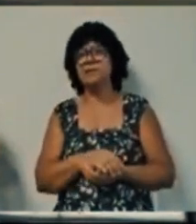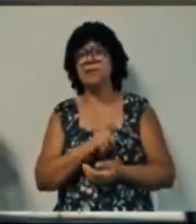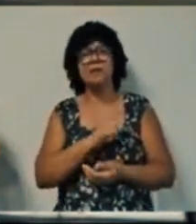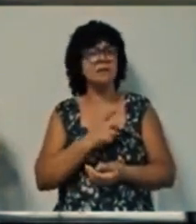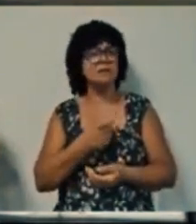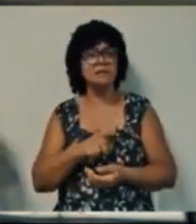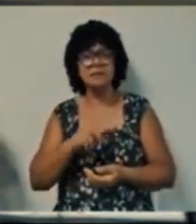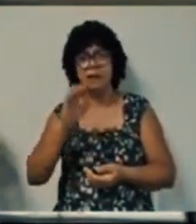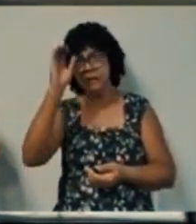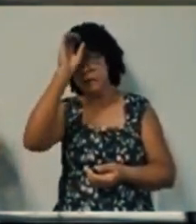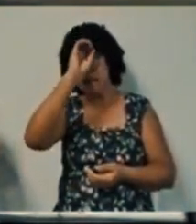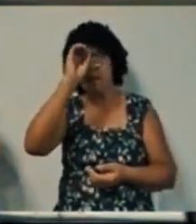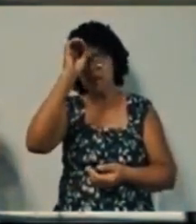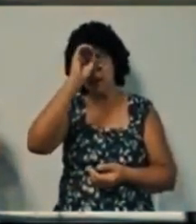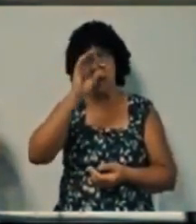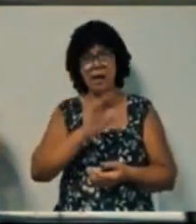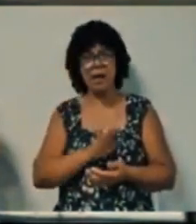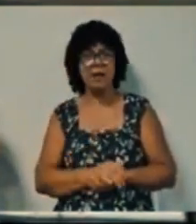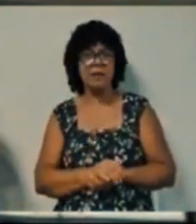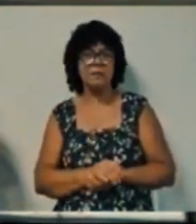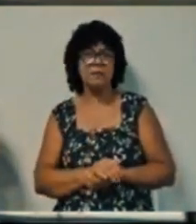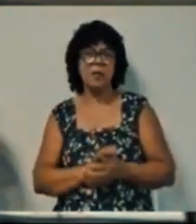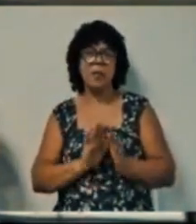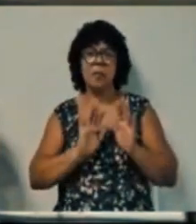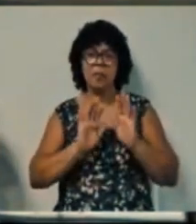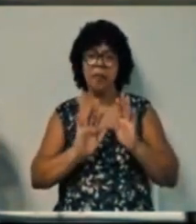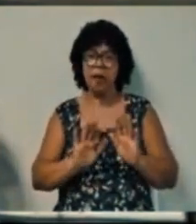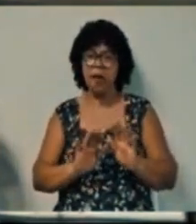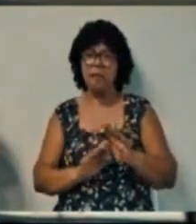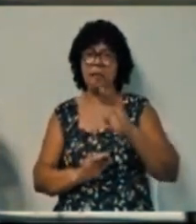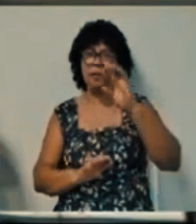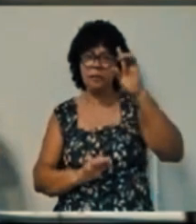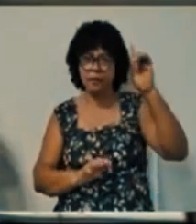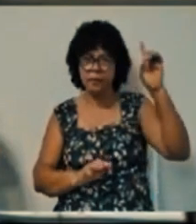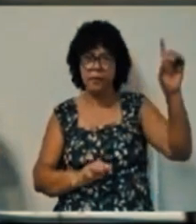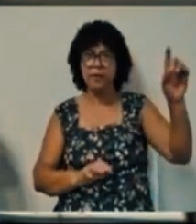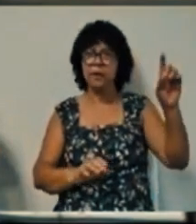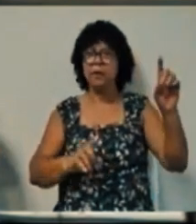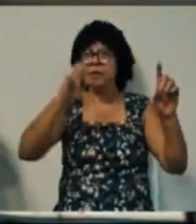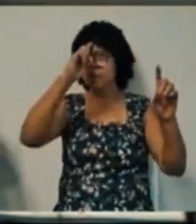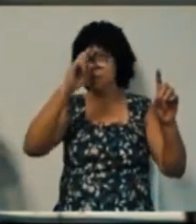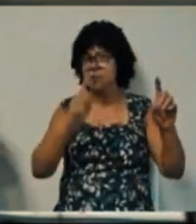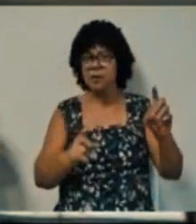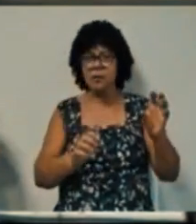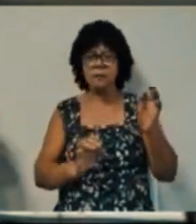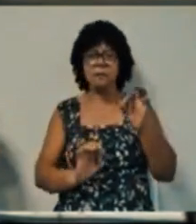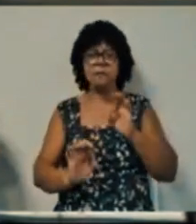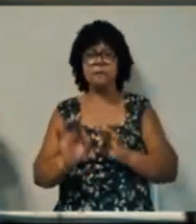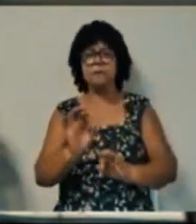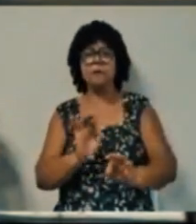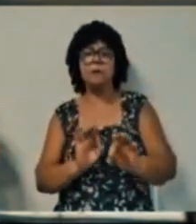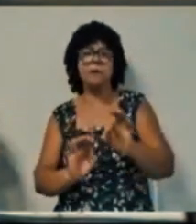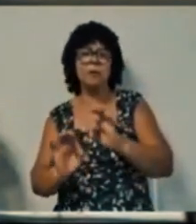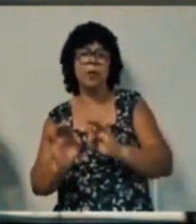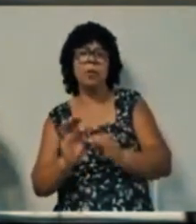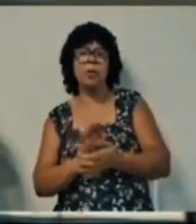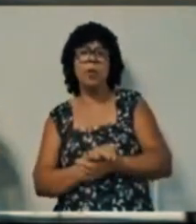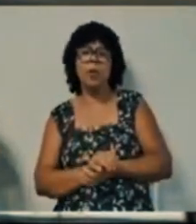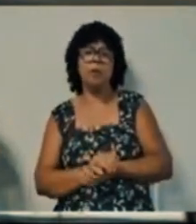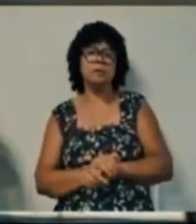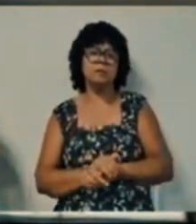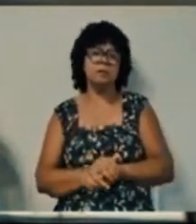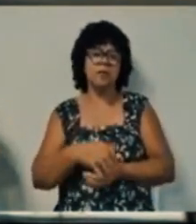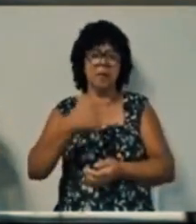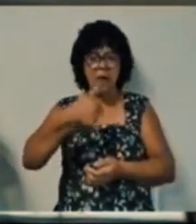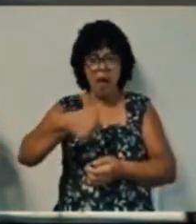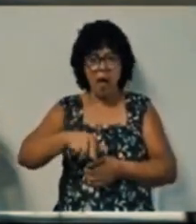ter disposição? Mas quando Deus tem propósito para com um bairro, para com uma rua, para